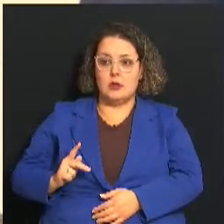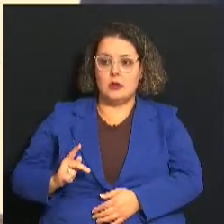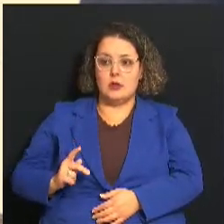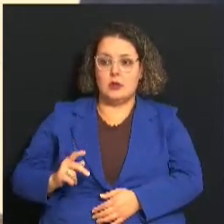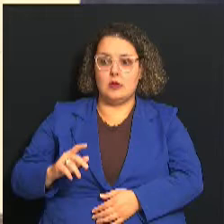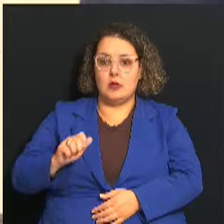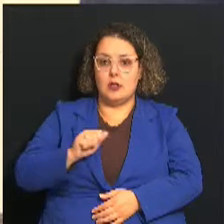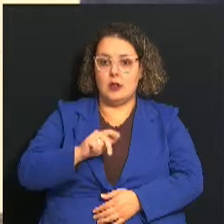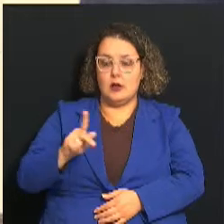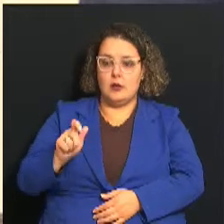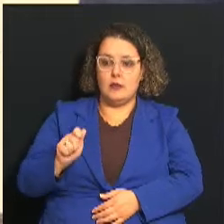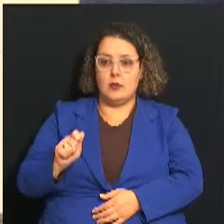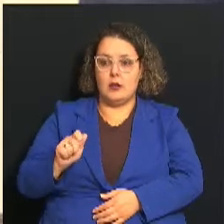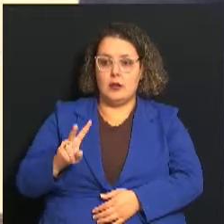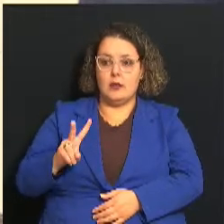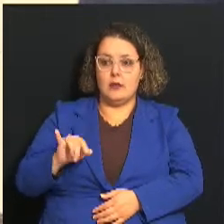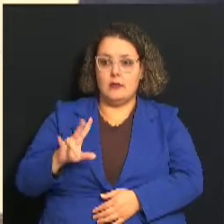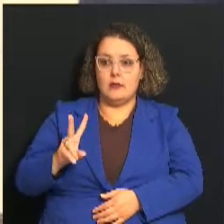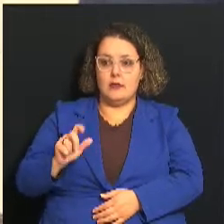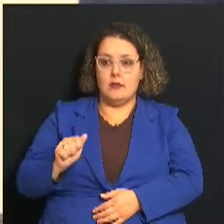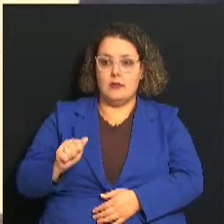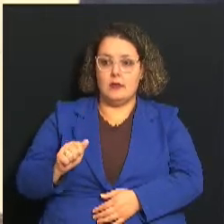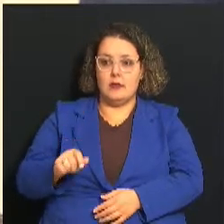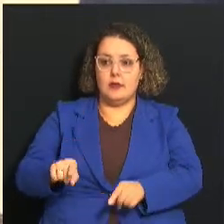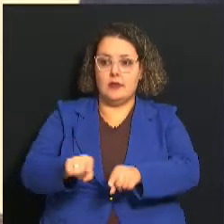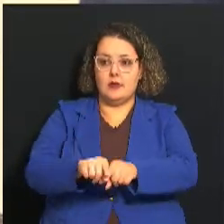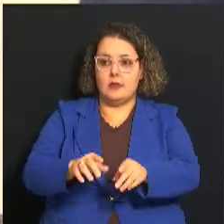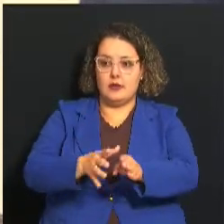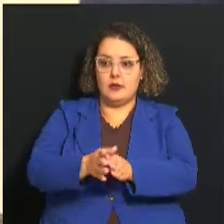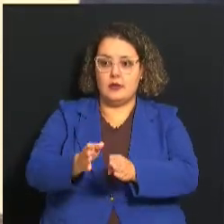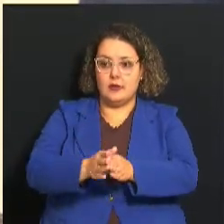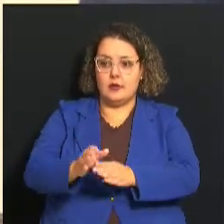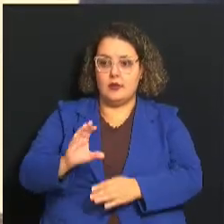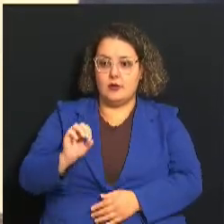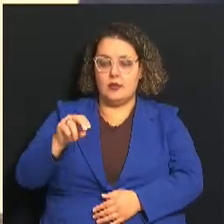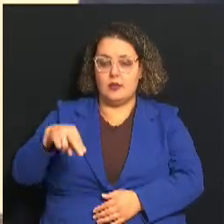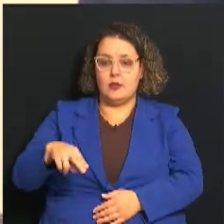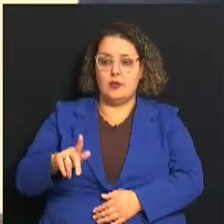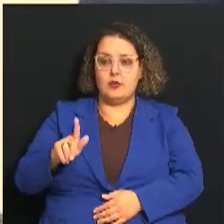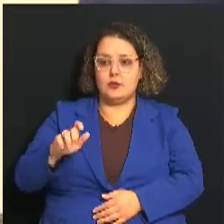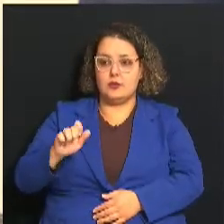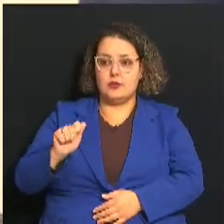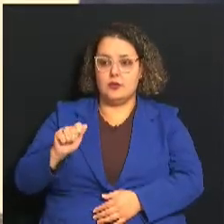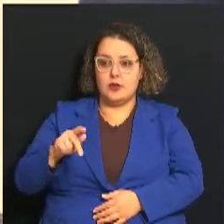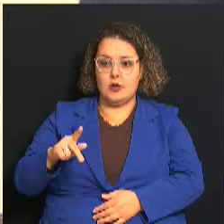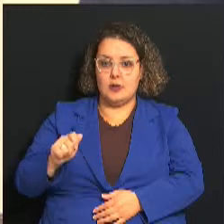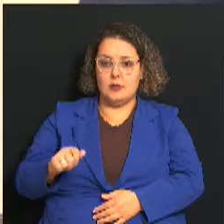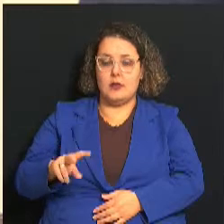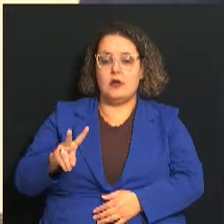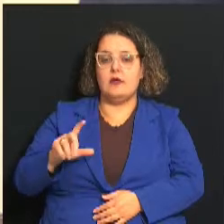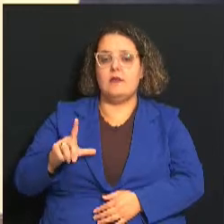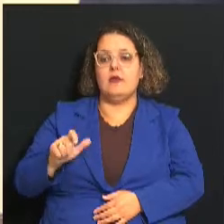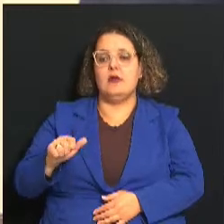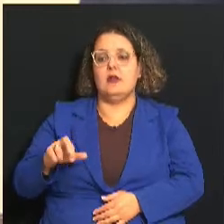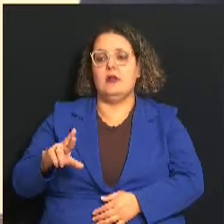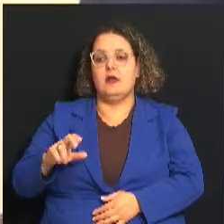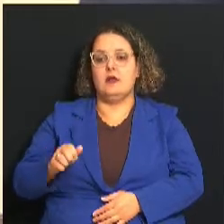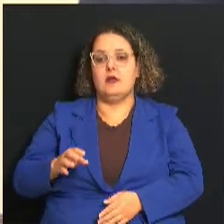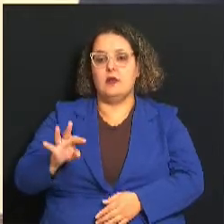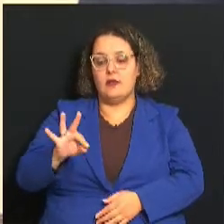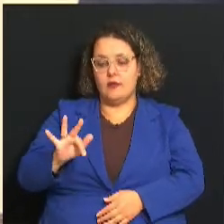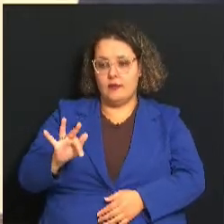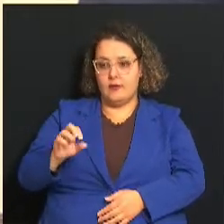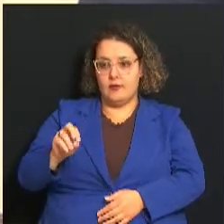Apaviva. E ela é também conselheira do Condema e Congeapa. A Valéria Cristina, do Fórum Ambientalista,